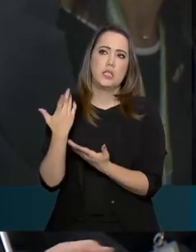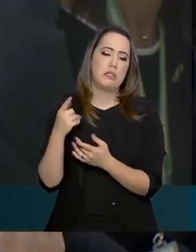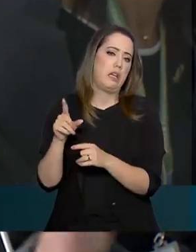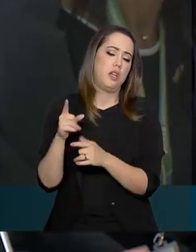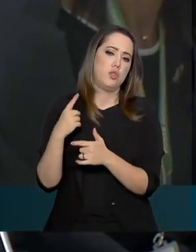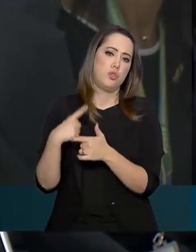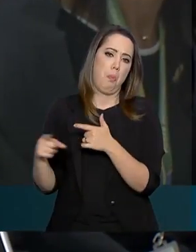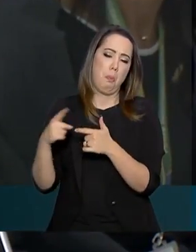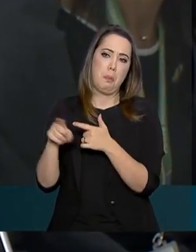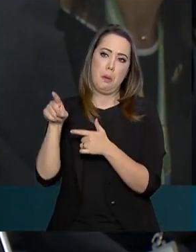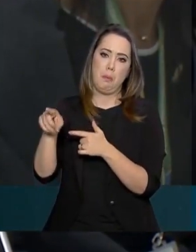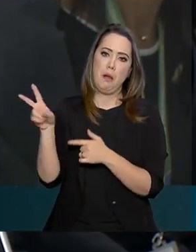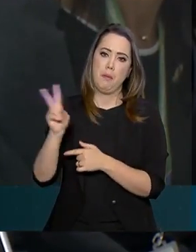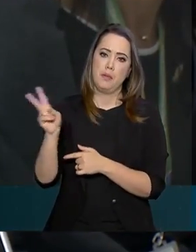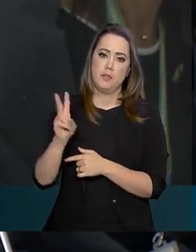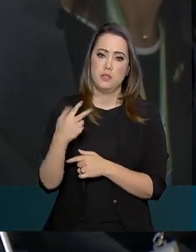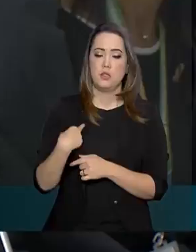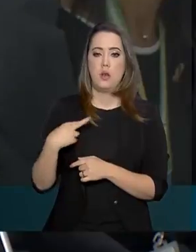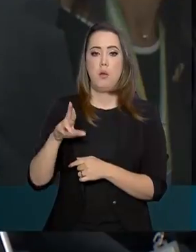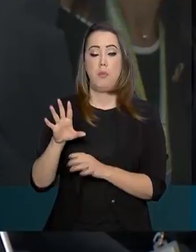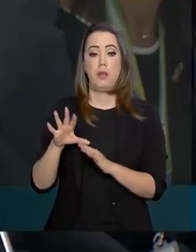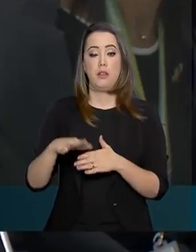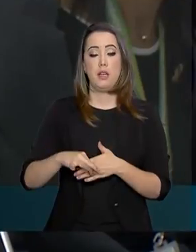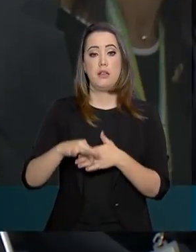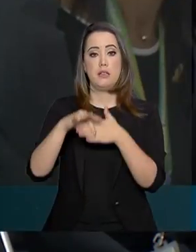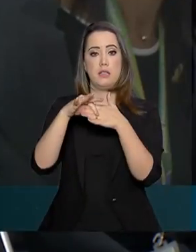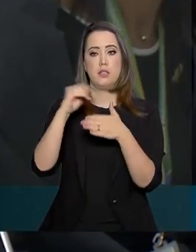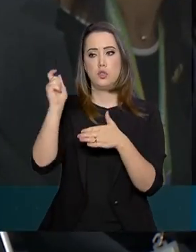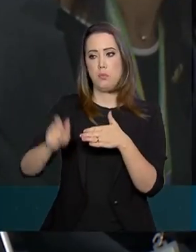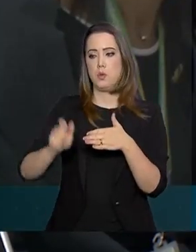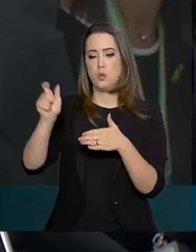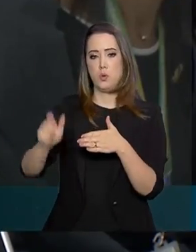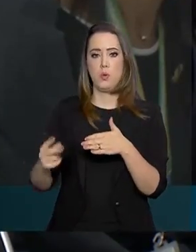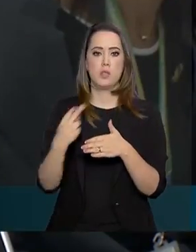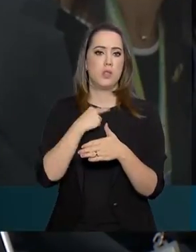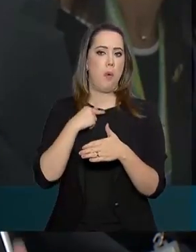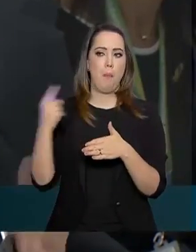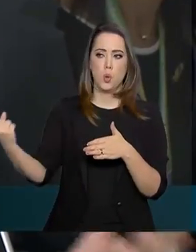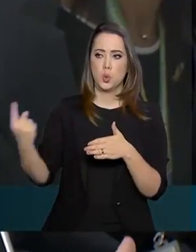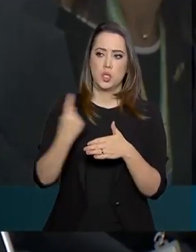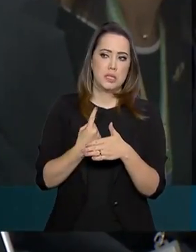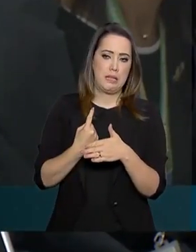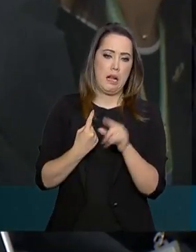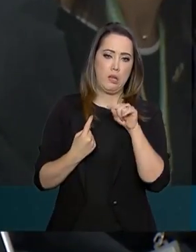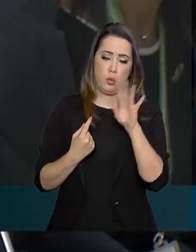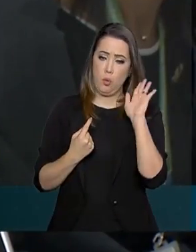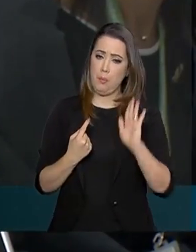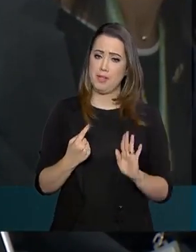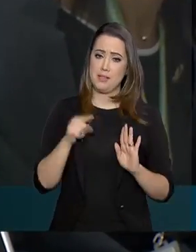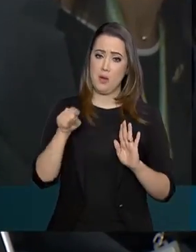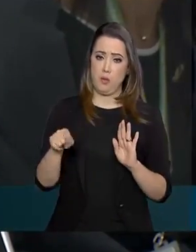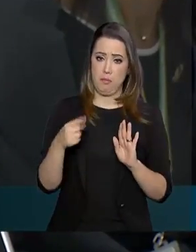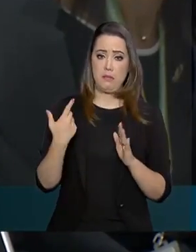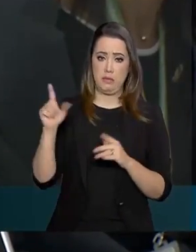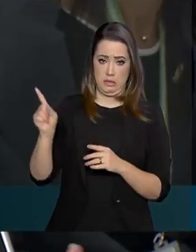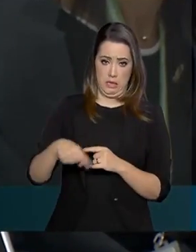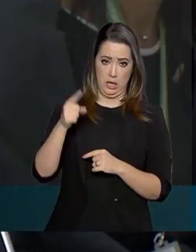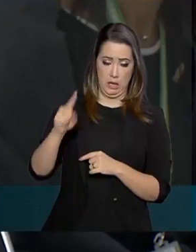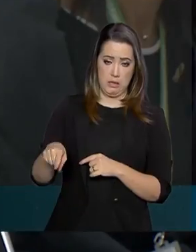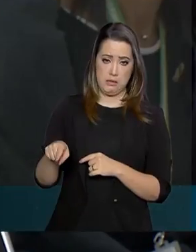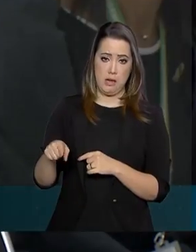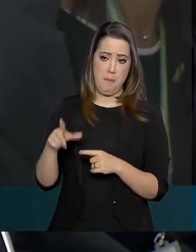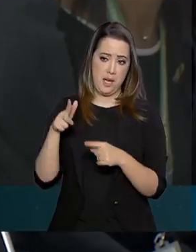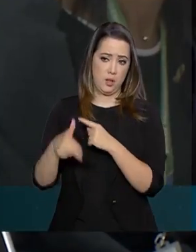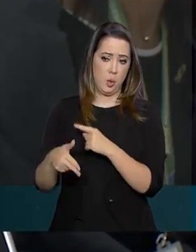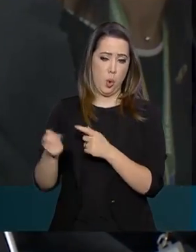de uma lista de altas autoridades que vão ser proibidas a entrar mas em relação às sanções econômicas vai ter alguma